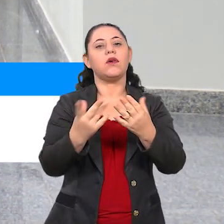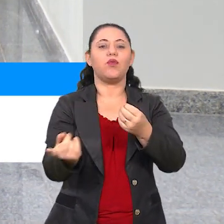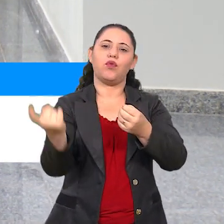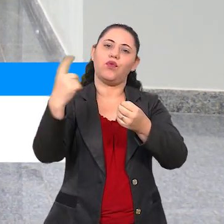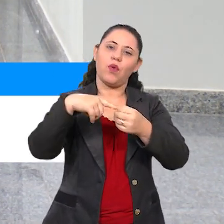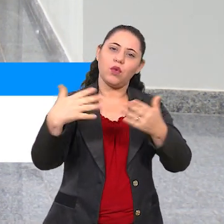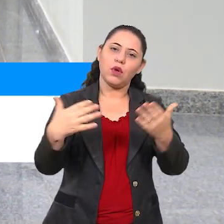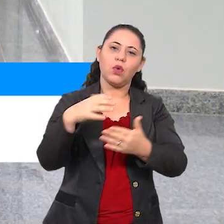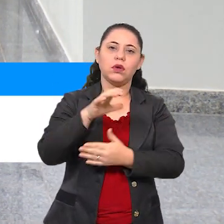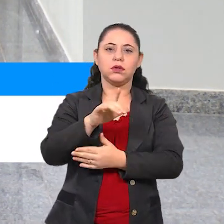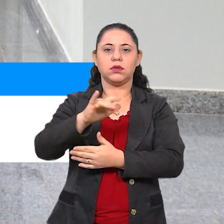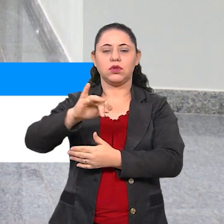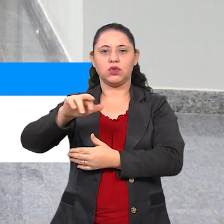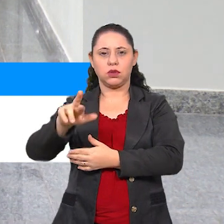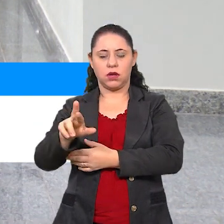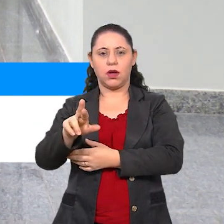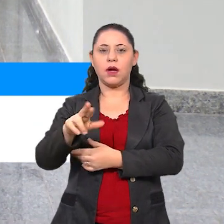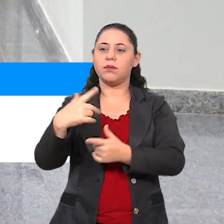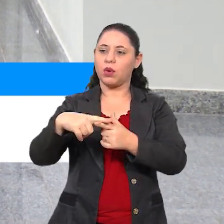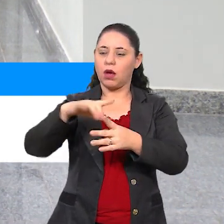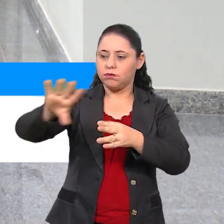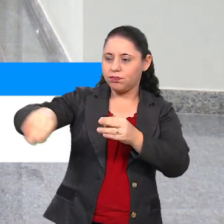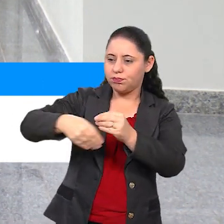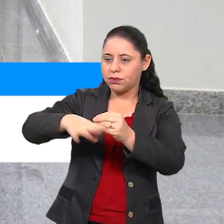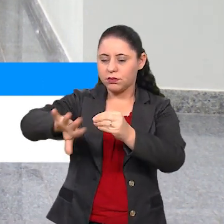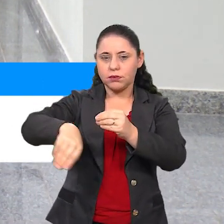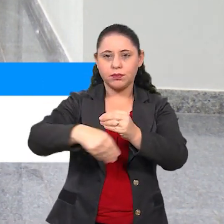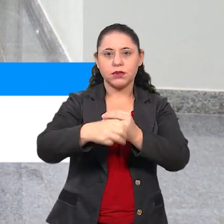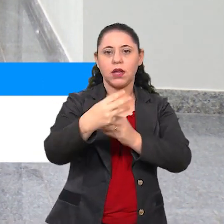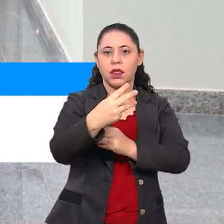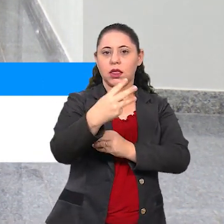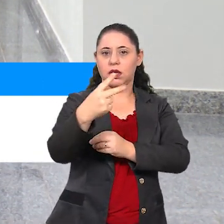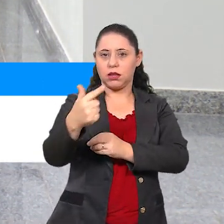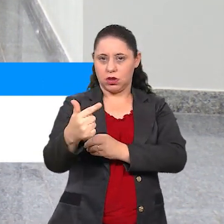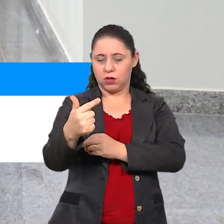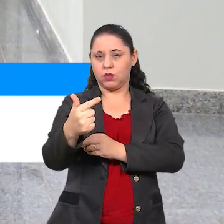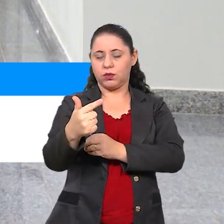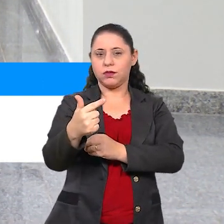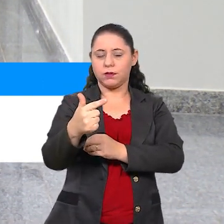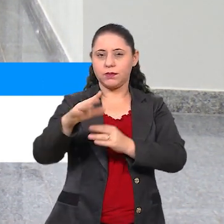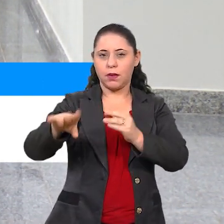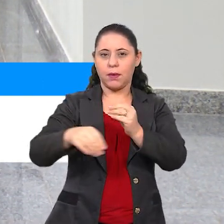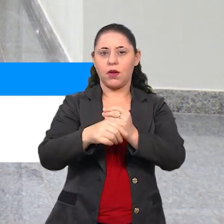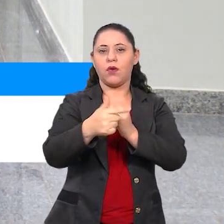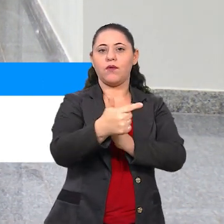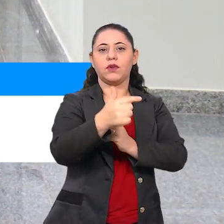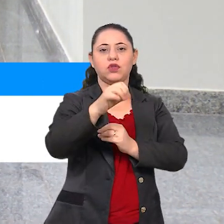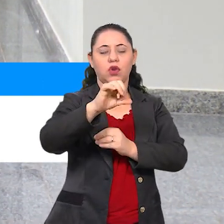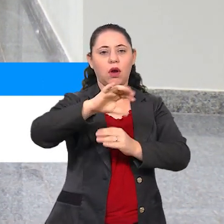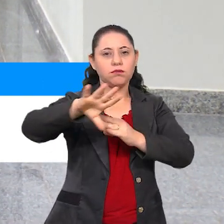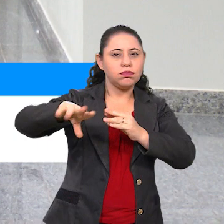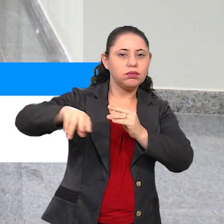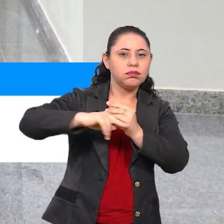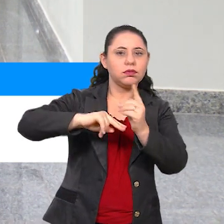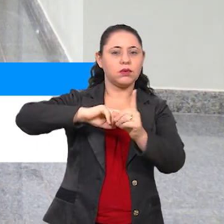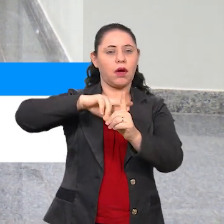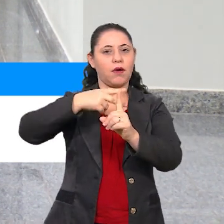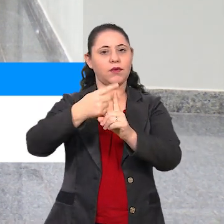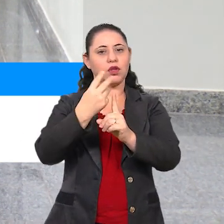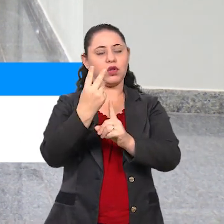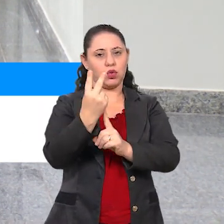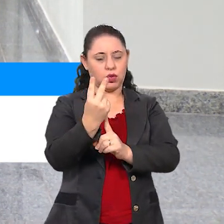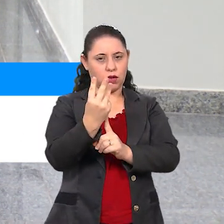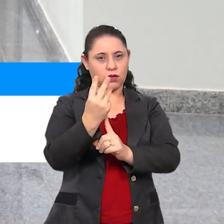matéria voltou para a CCJR devido às emendas recebidas, totalizando 32, sendo 29 aditivas e